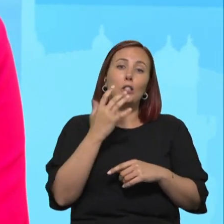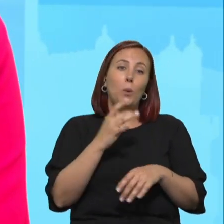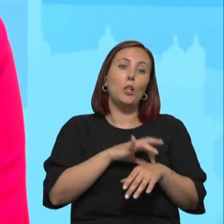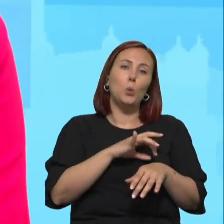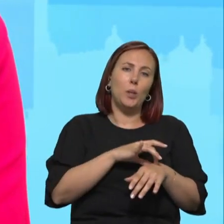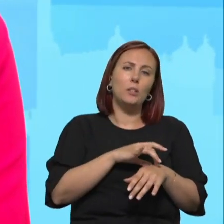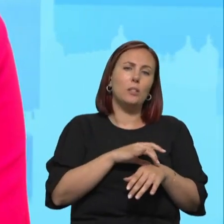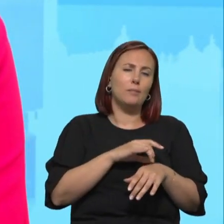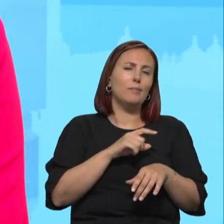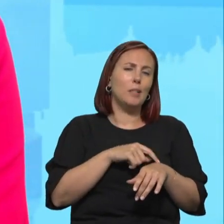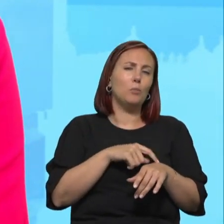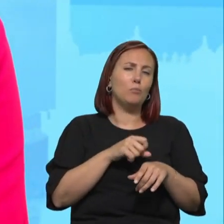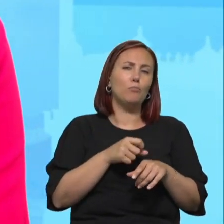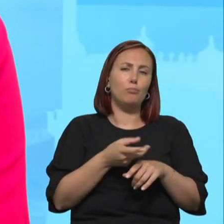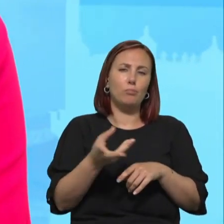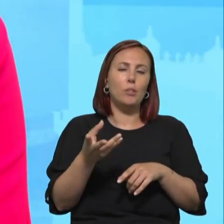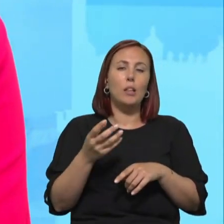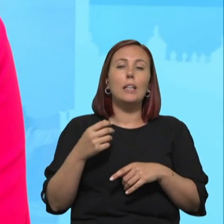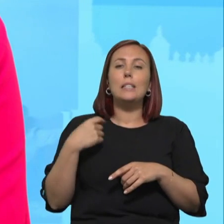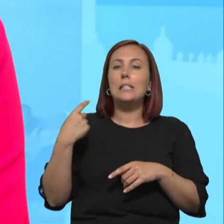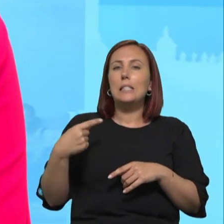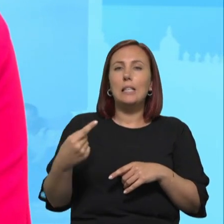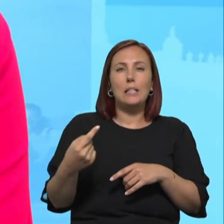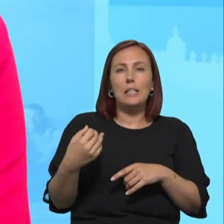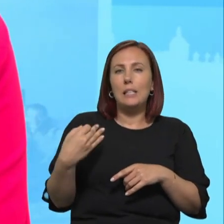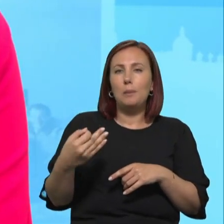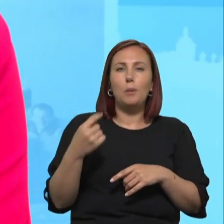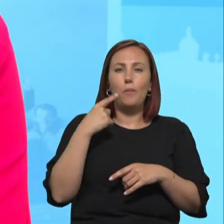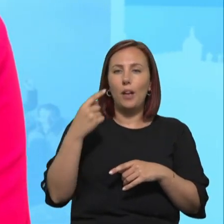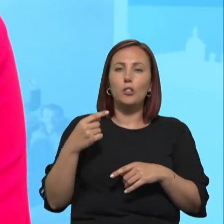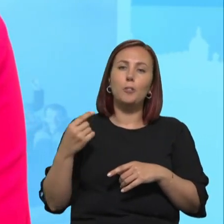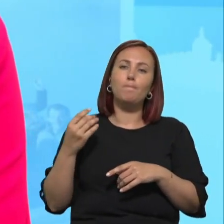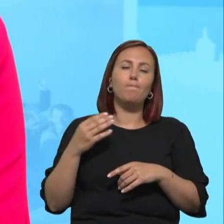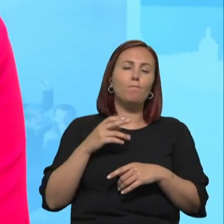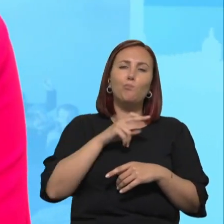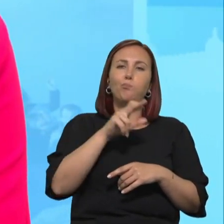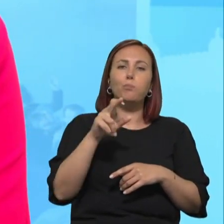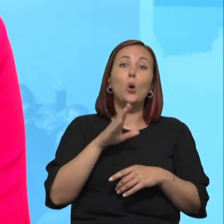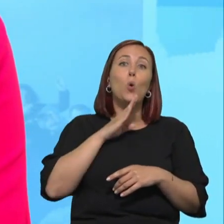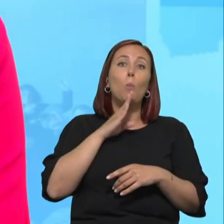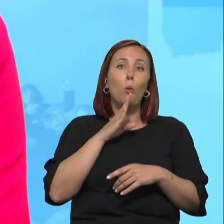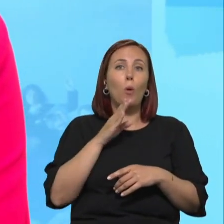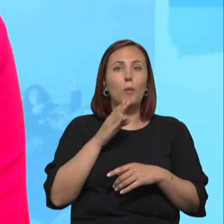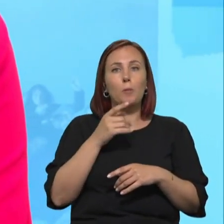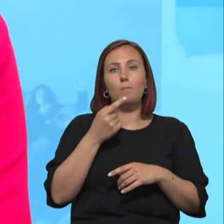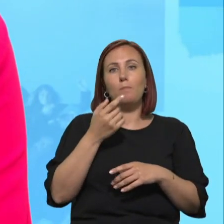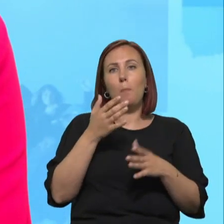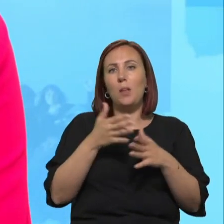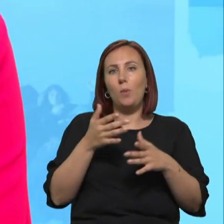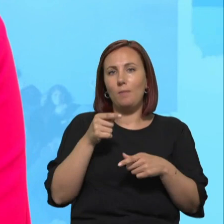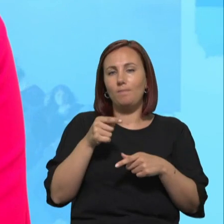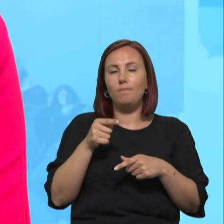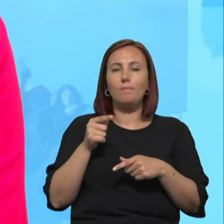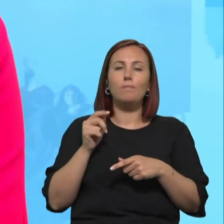vários, ele estava constantemente em viagem, portanto ele apanhava o comboio, o meio que mais utilizava para se deslocar, e portanto ele